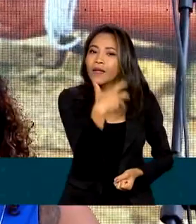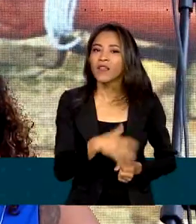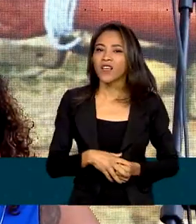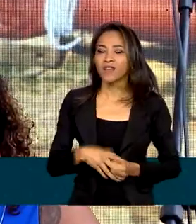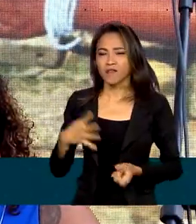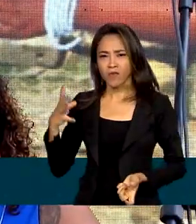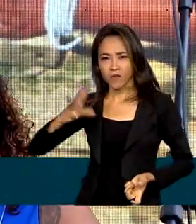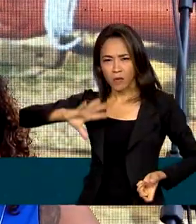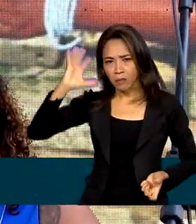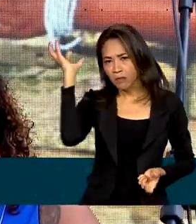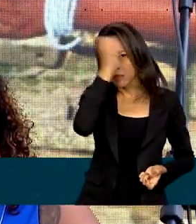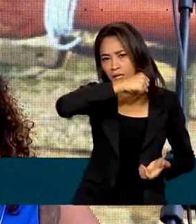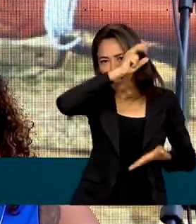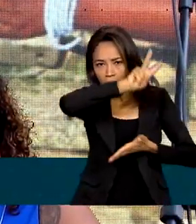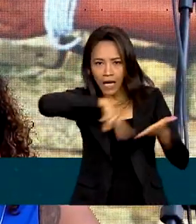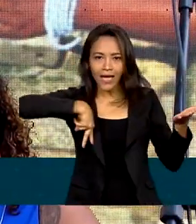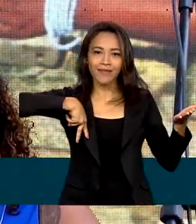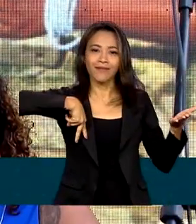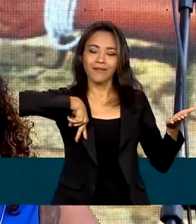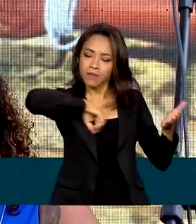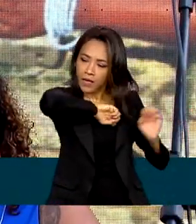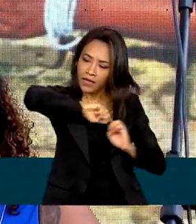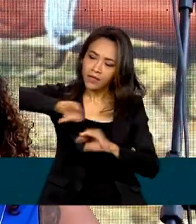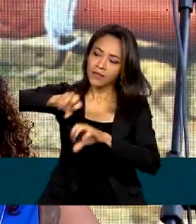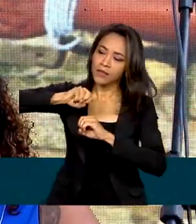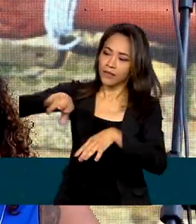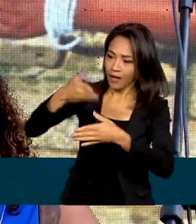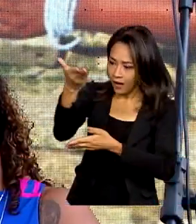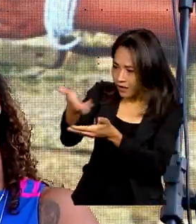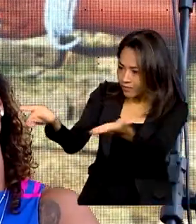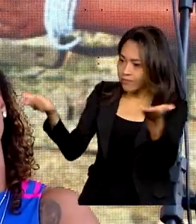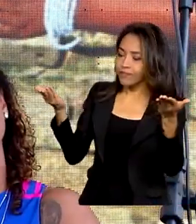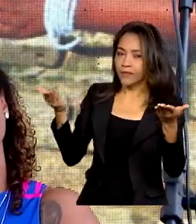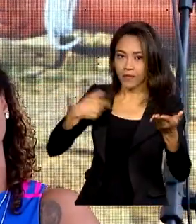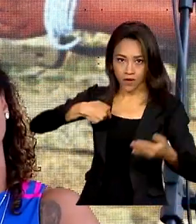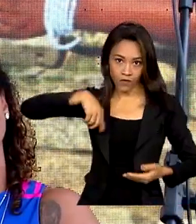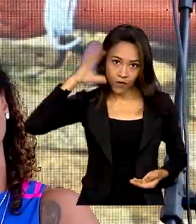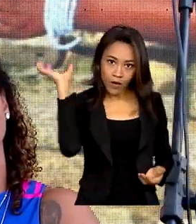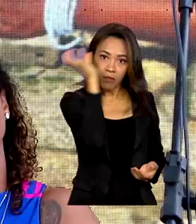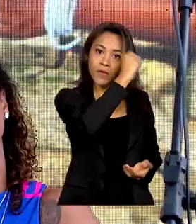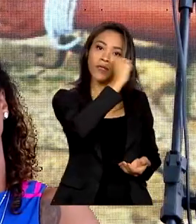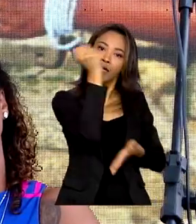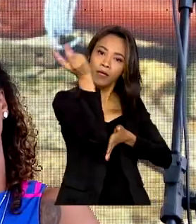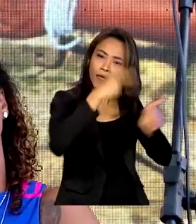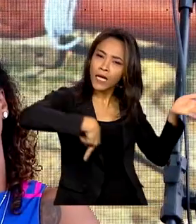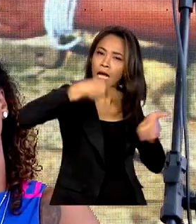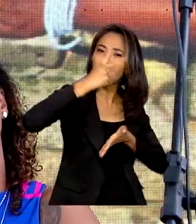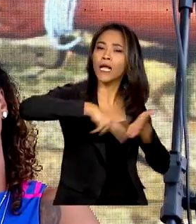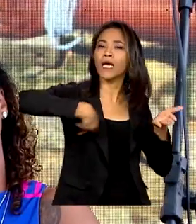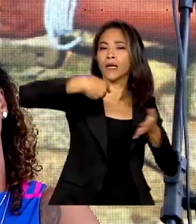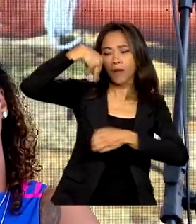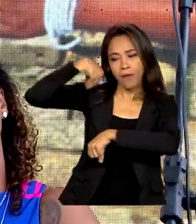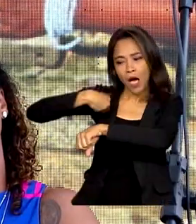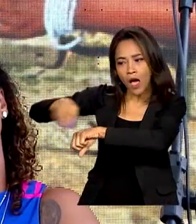meus camaradas. Vou aprender a ler para ensinar meus